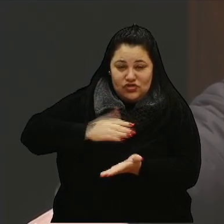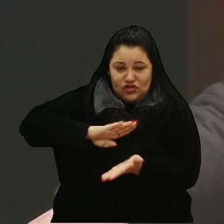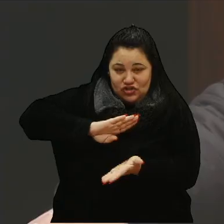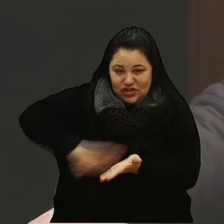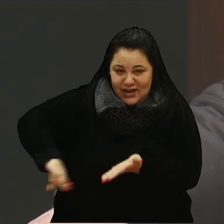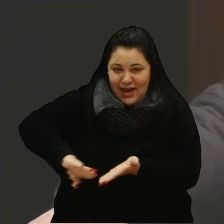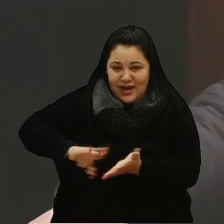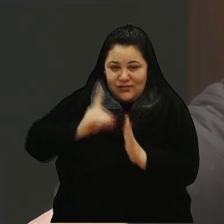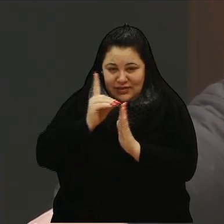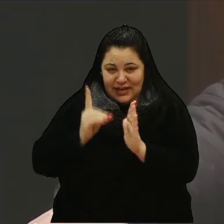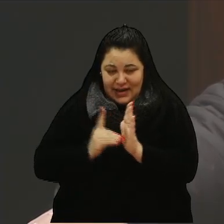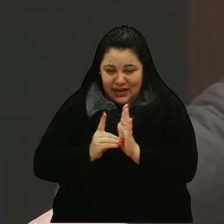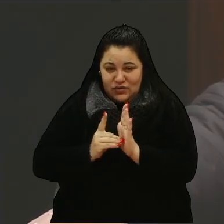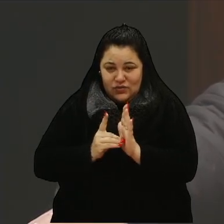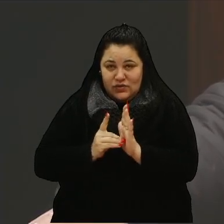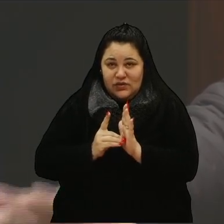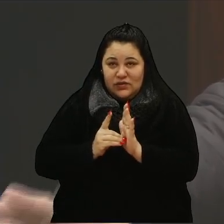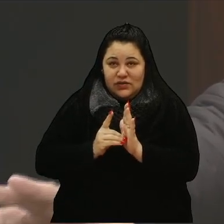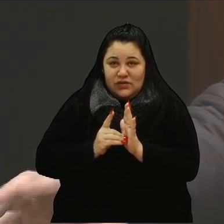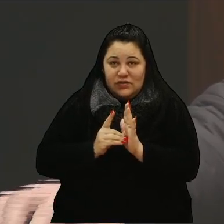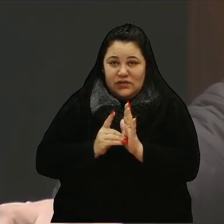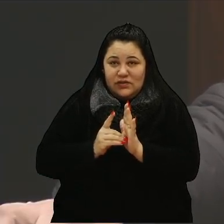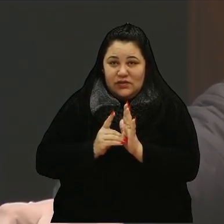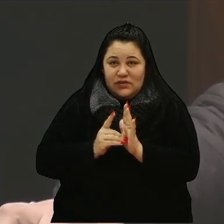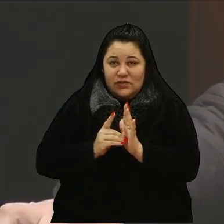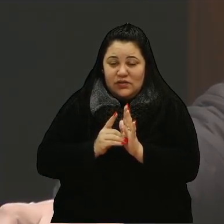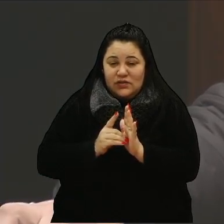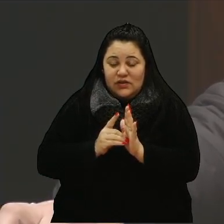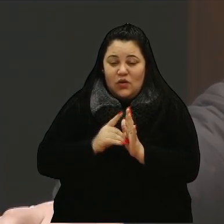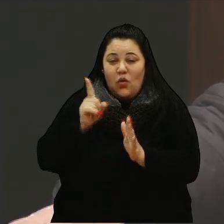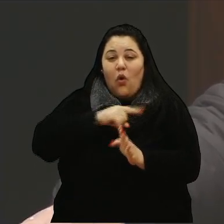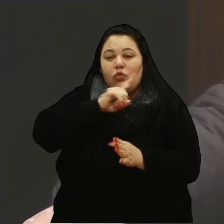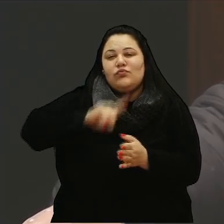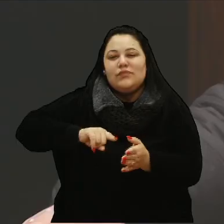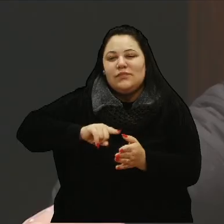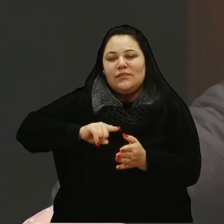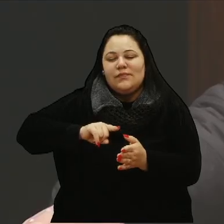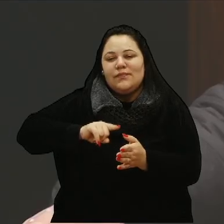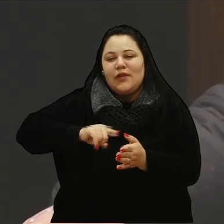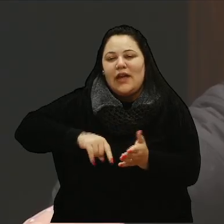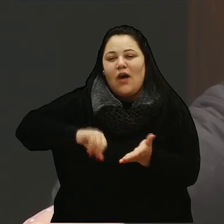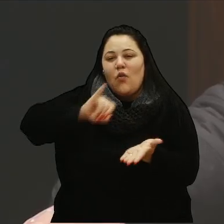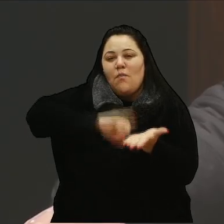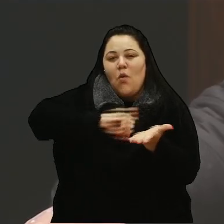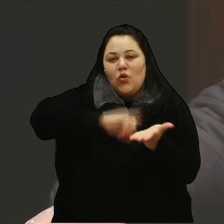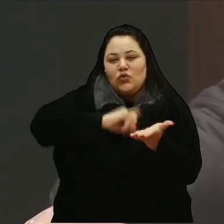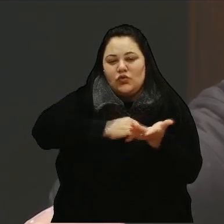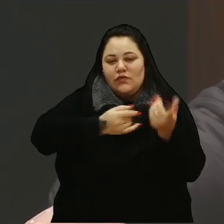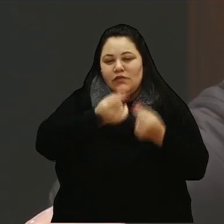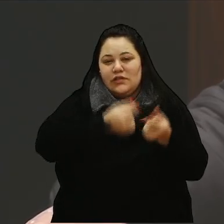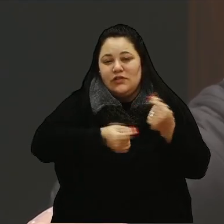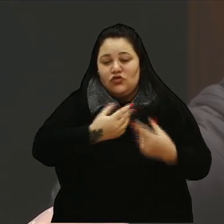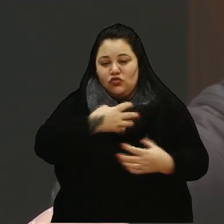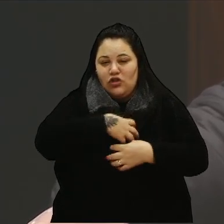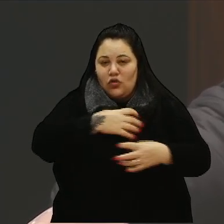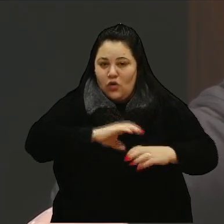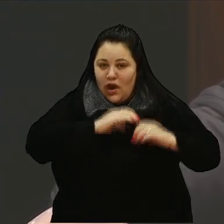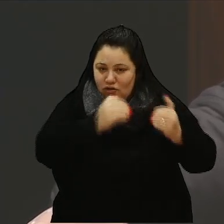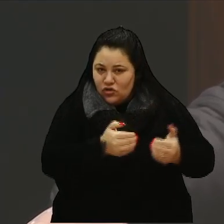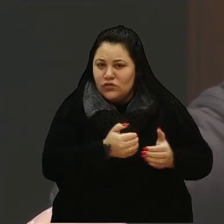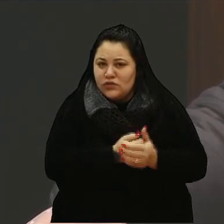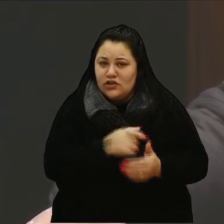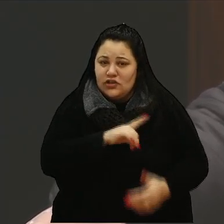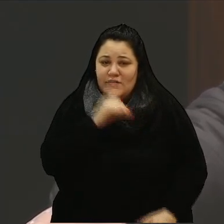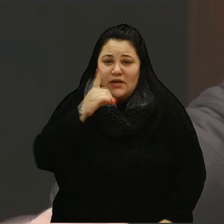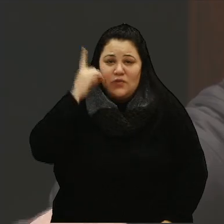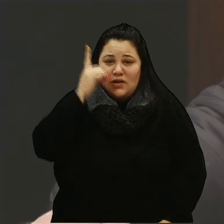que estava em vigor com relação ao IOF, né, o Imposto de Operações Financeiras do nosso país, de maneira corajosa, e nós tivemos deputados da